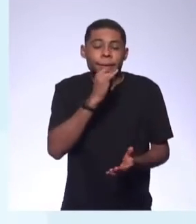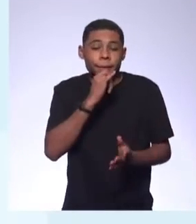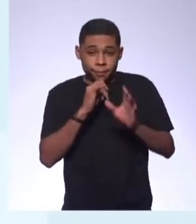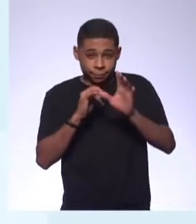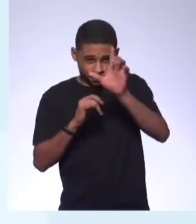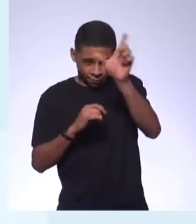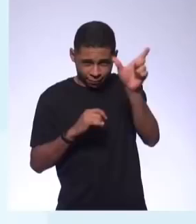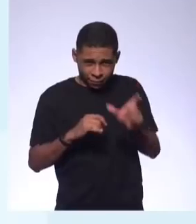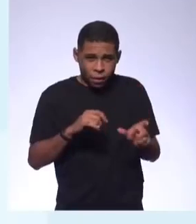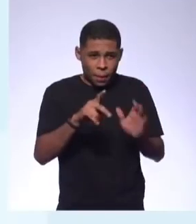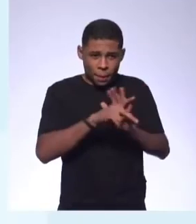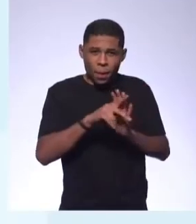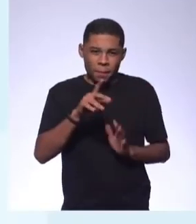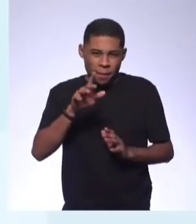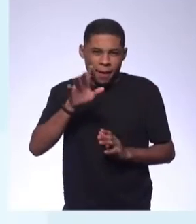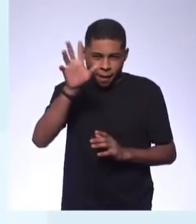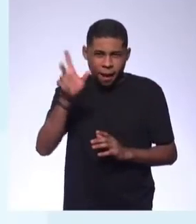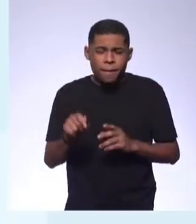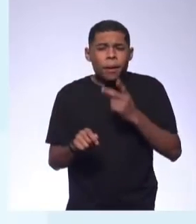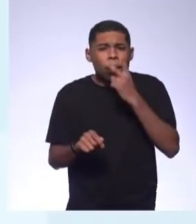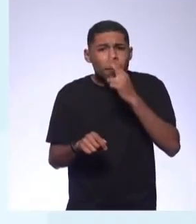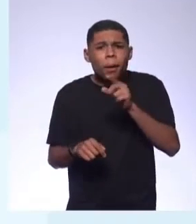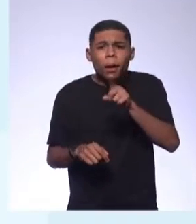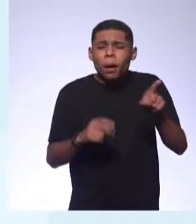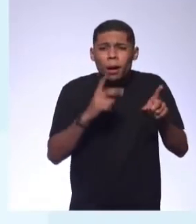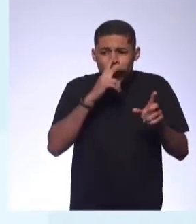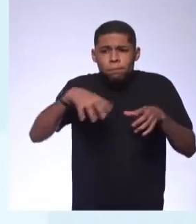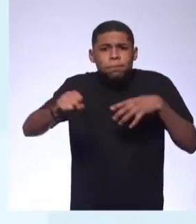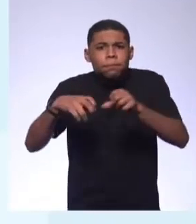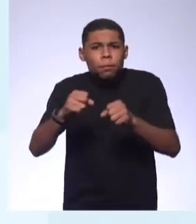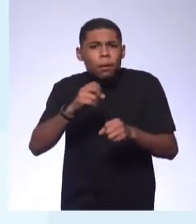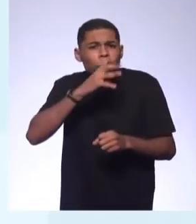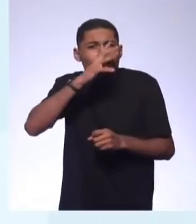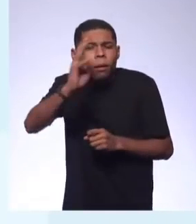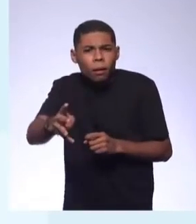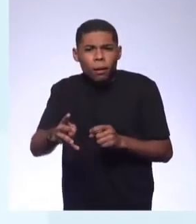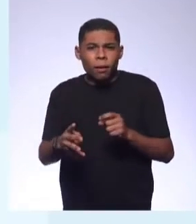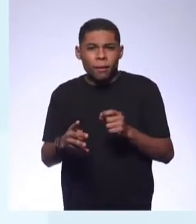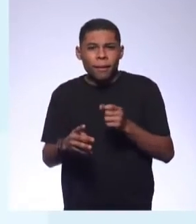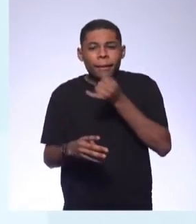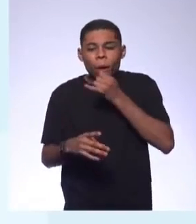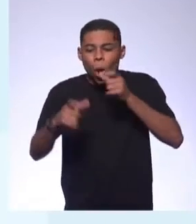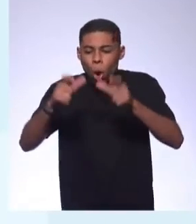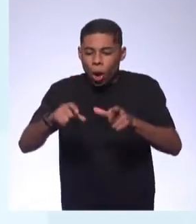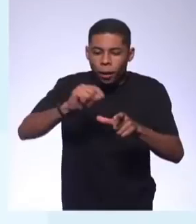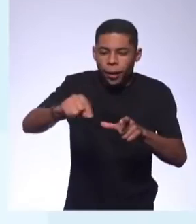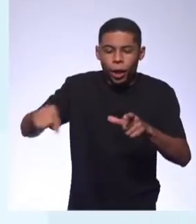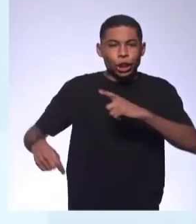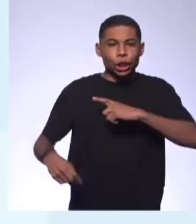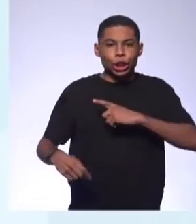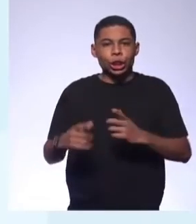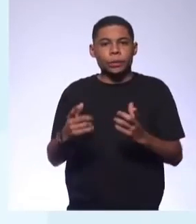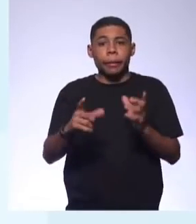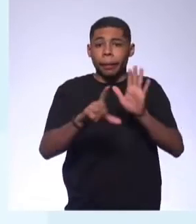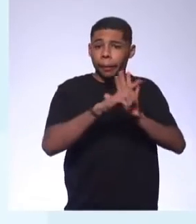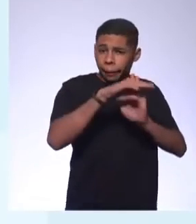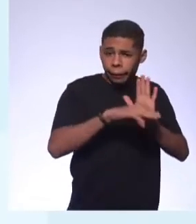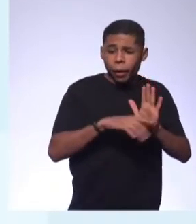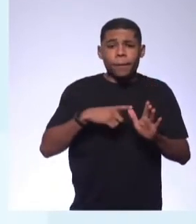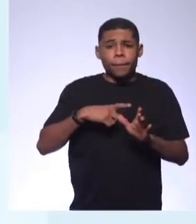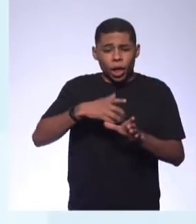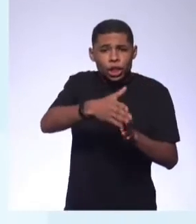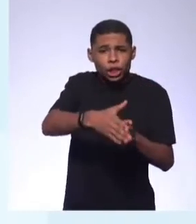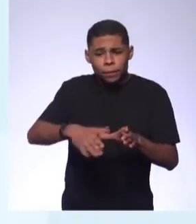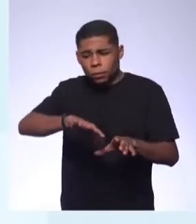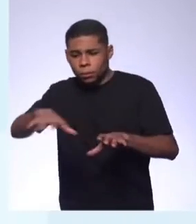foi meio que loteado entre essas potências, desrespeitando as localidades, né, as divisões